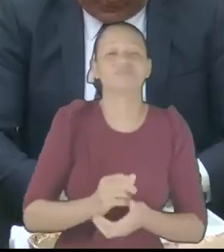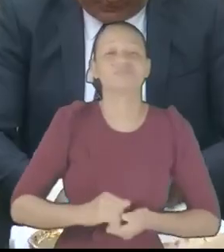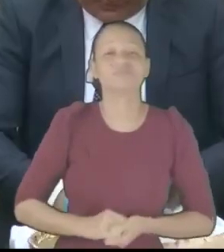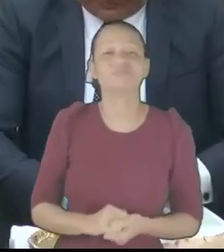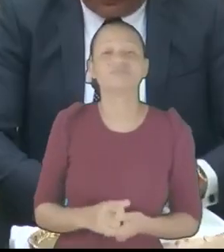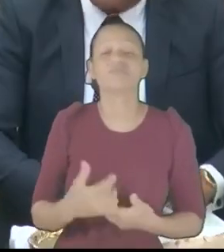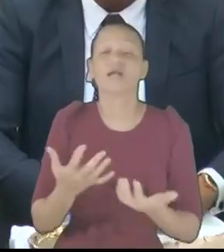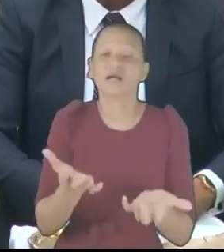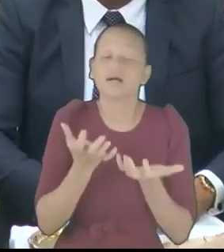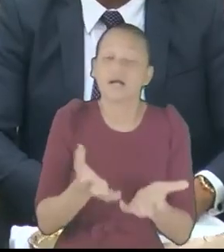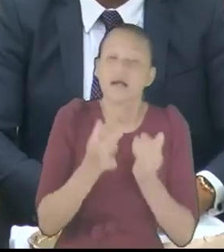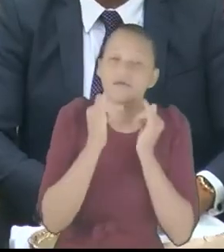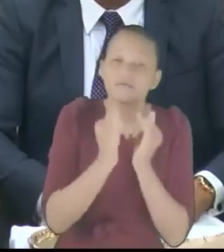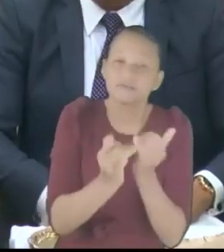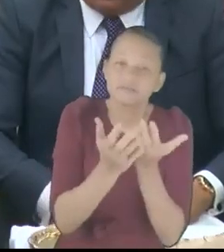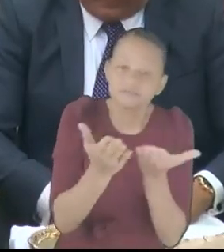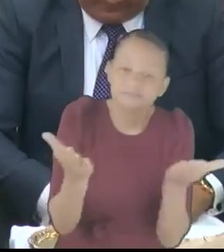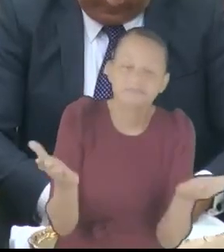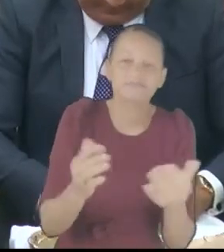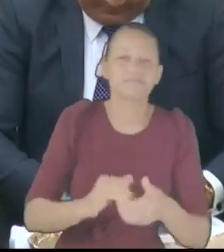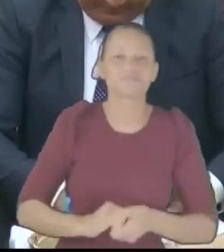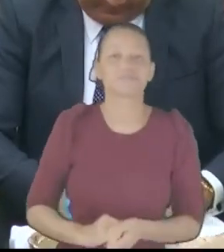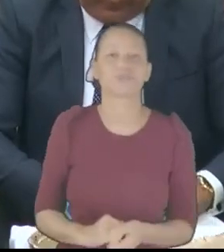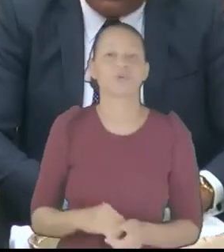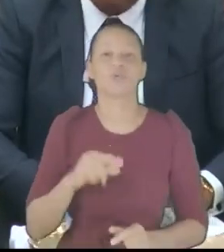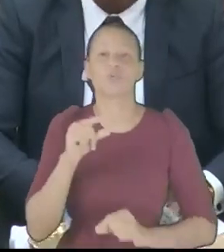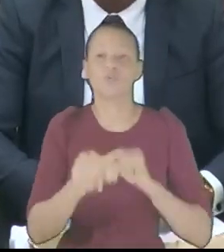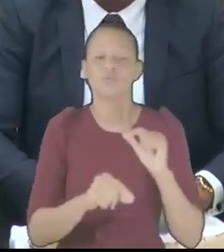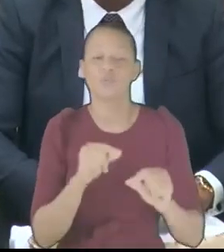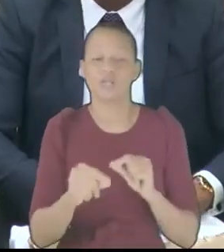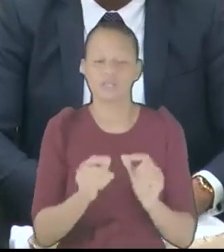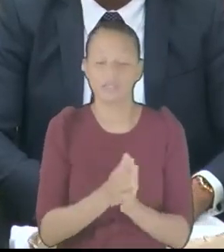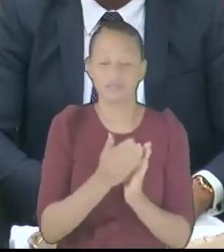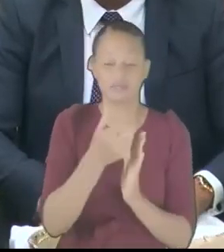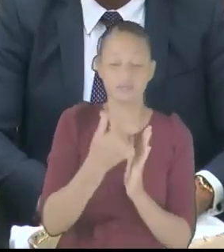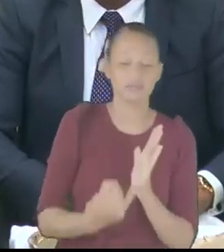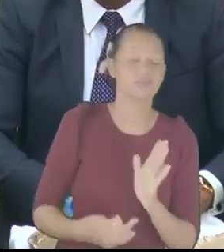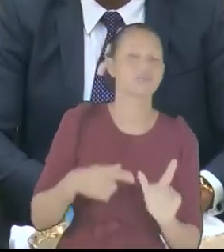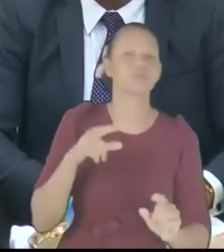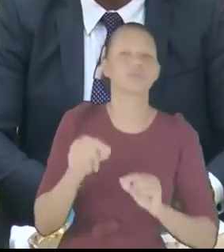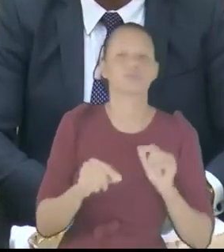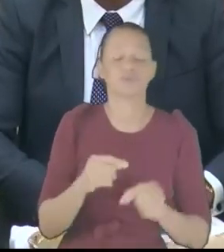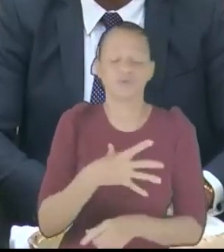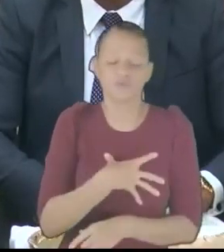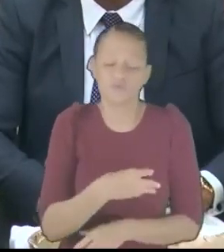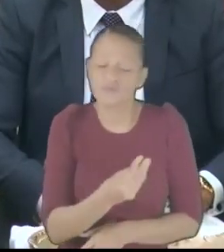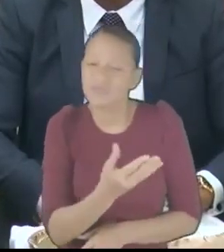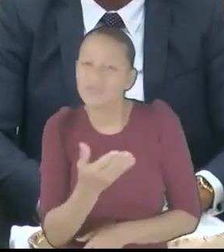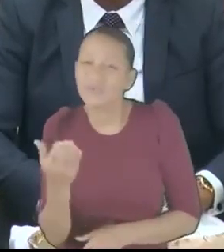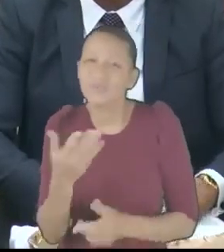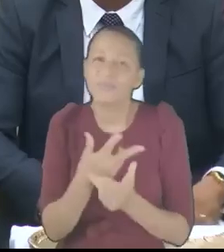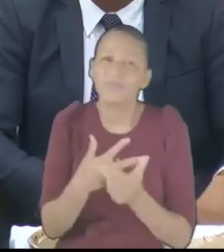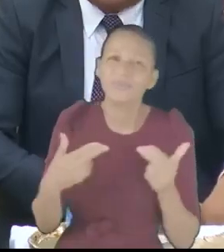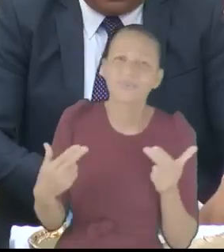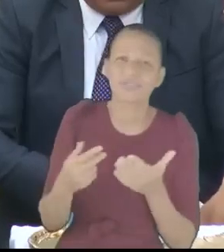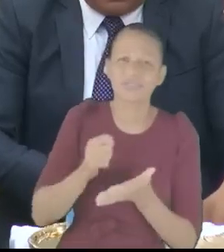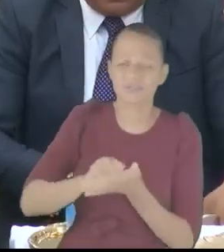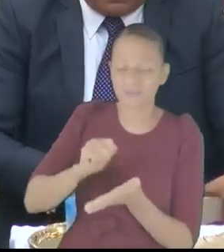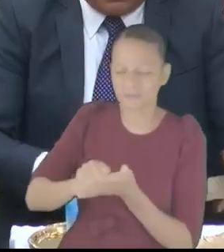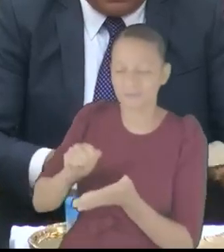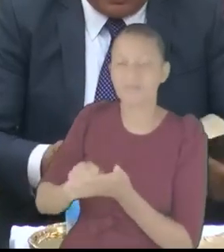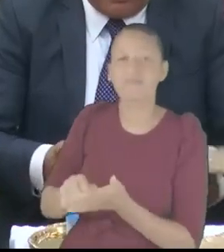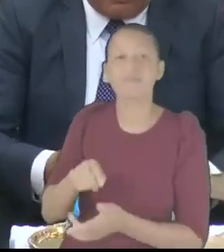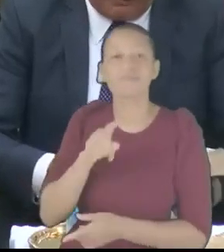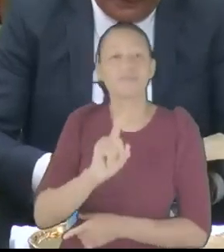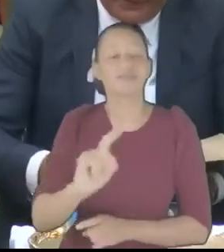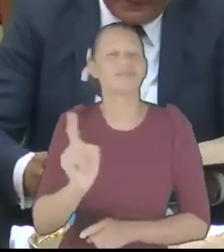E eu quero dizer a você que a Bíblia diz: filhinhos, estas coisas vos escrevo para